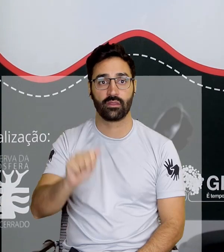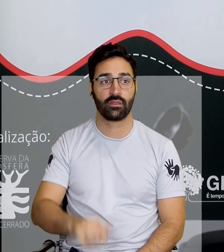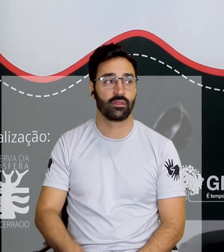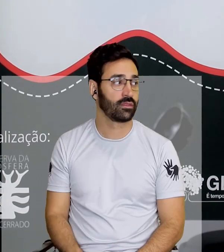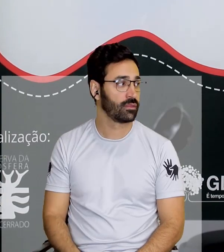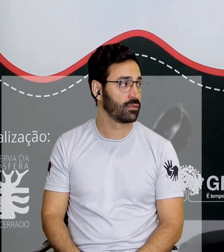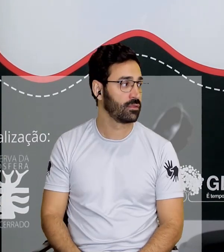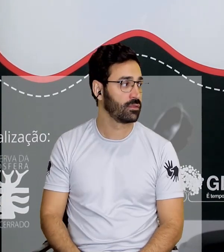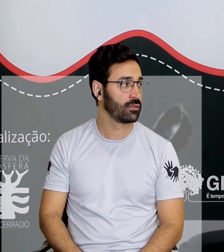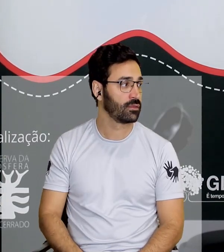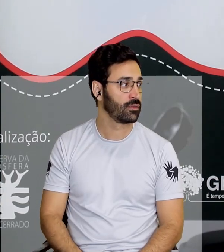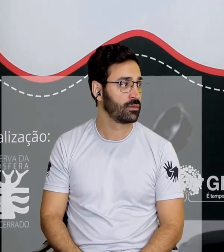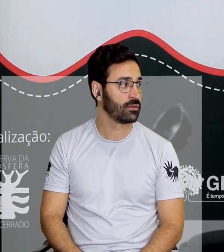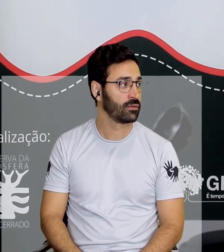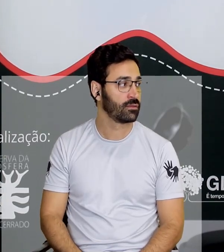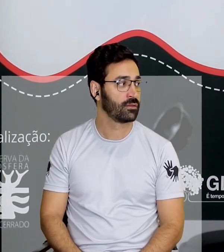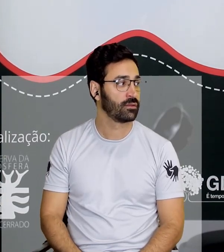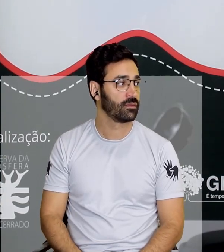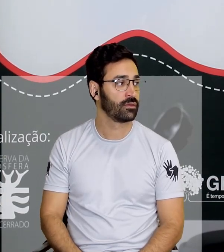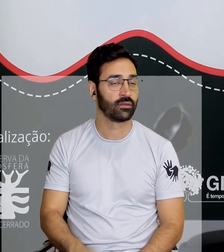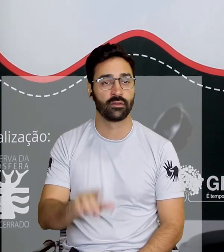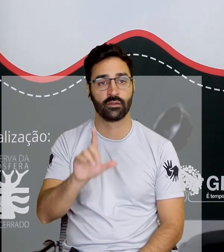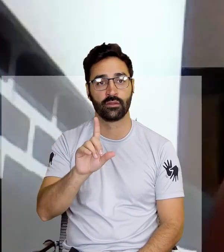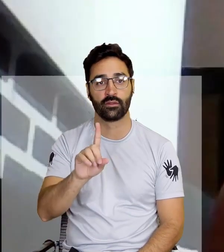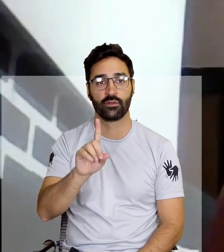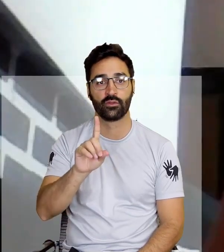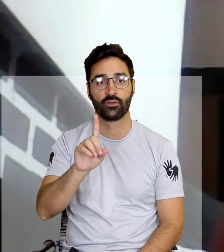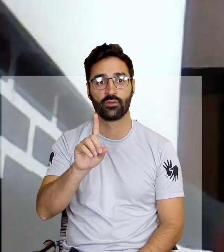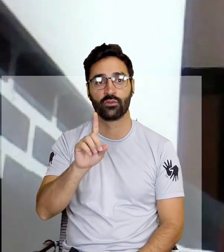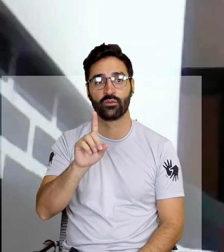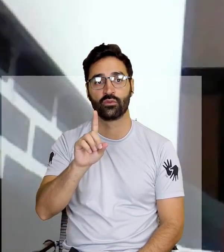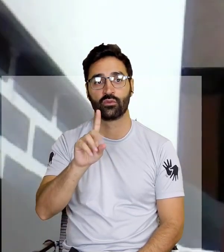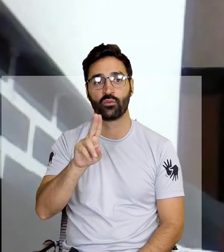Ailib. Do iLib.